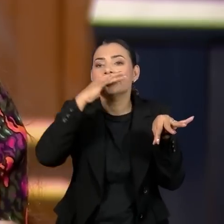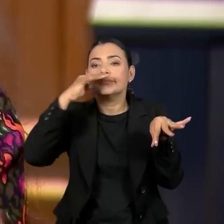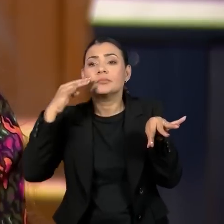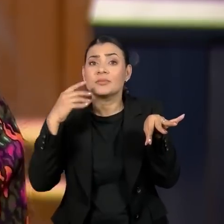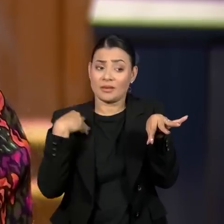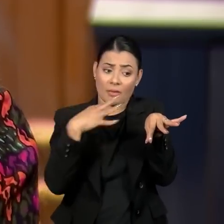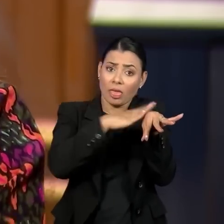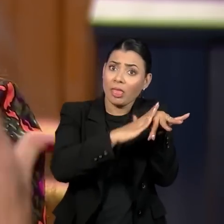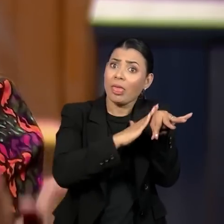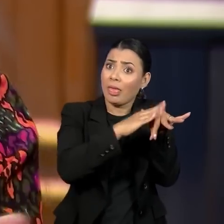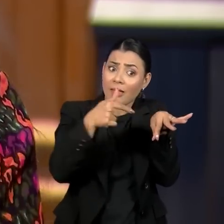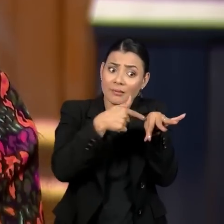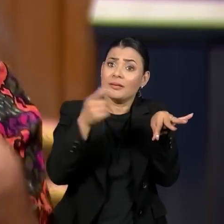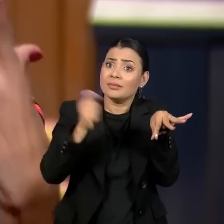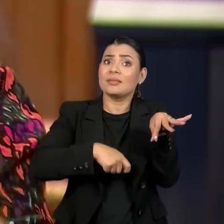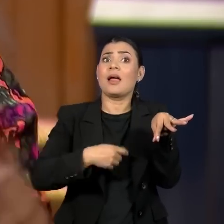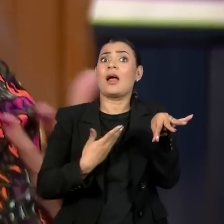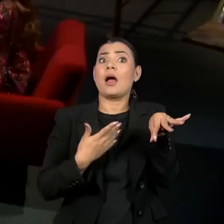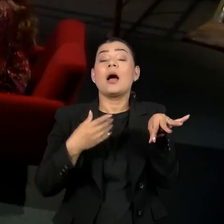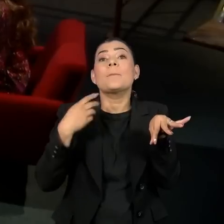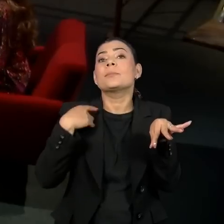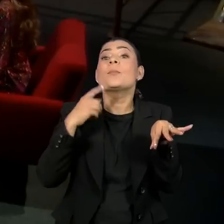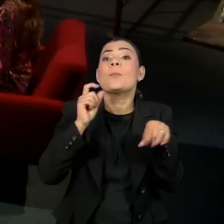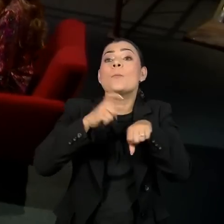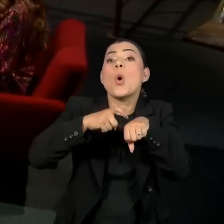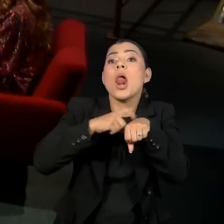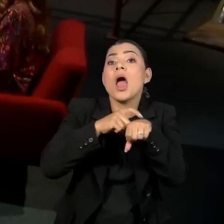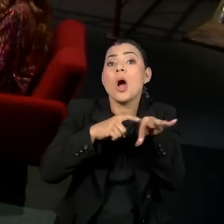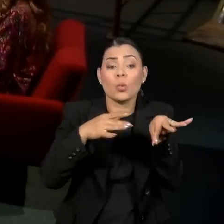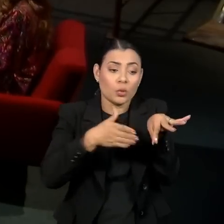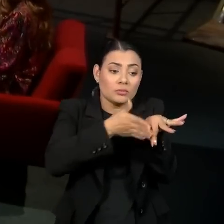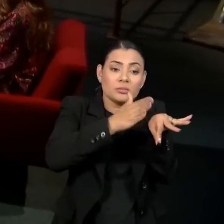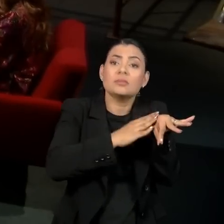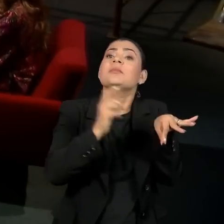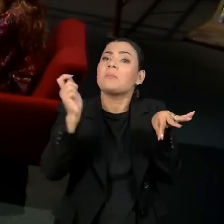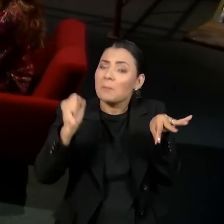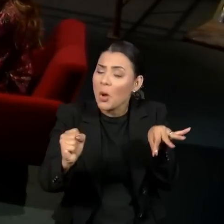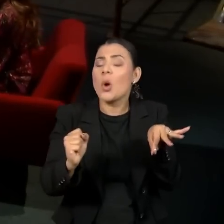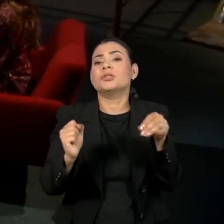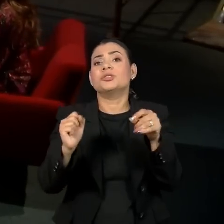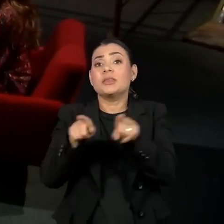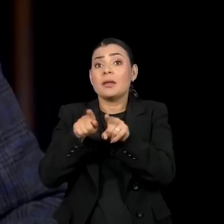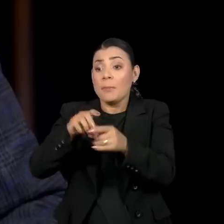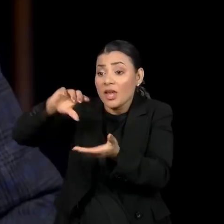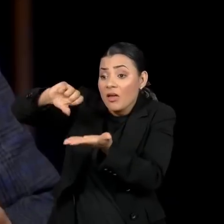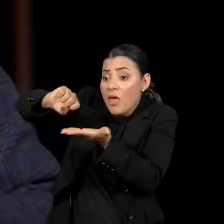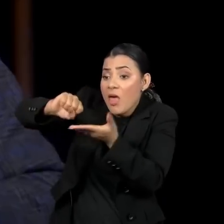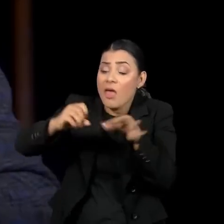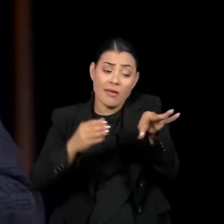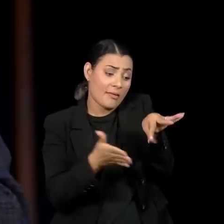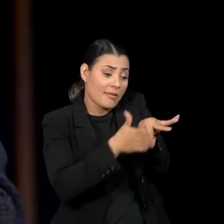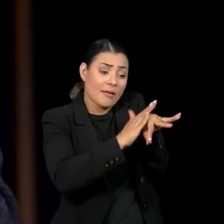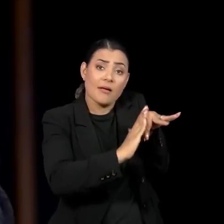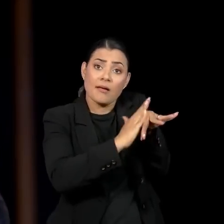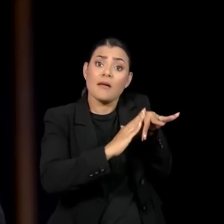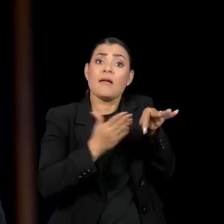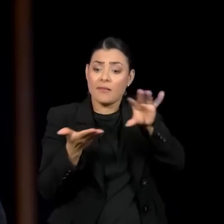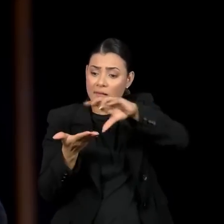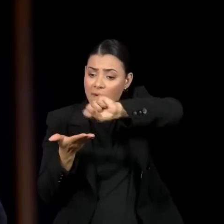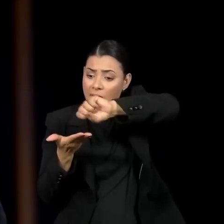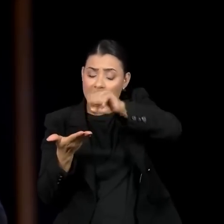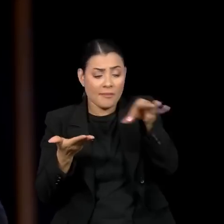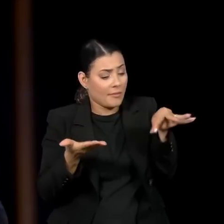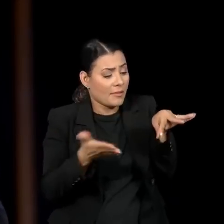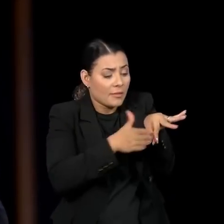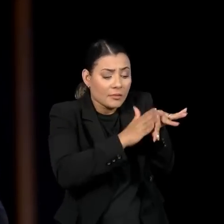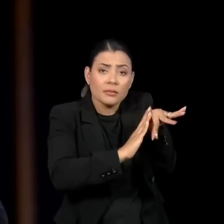gel comestível, gel beijável, sabor morango, você não vai ficar encanada e ainda dá ali E pode ser um bom